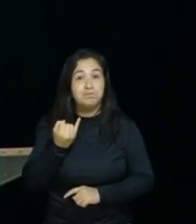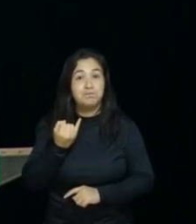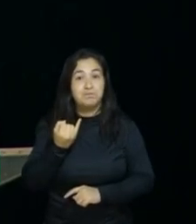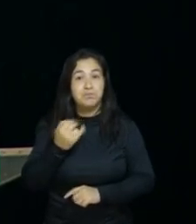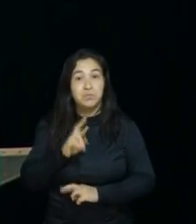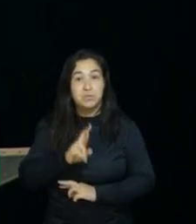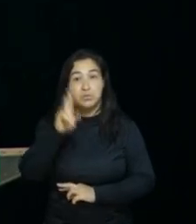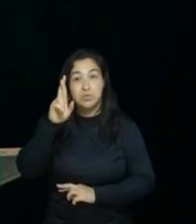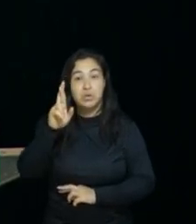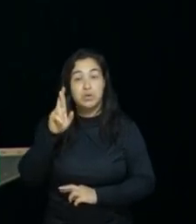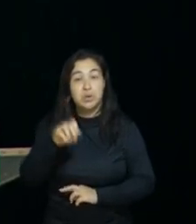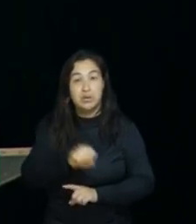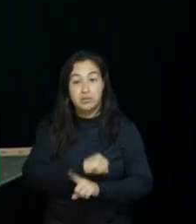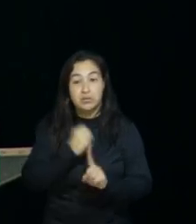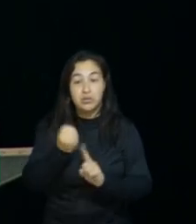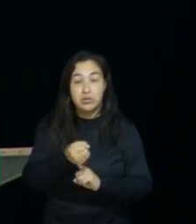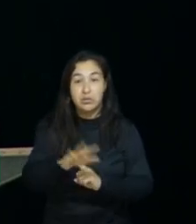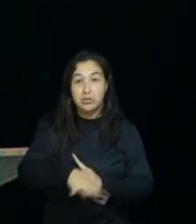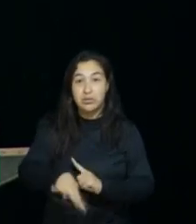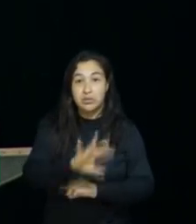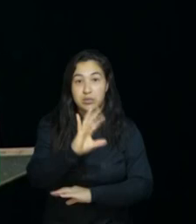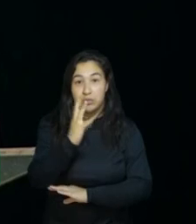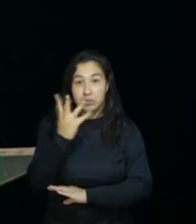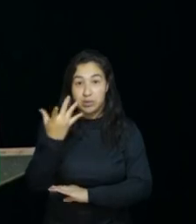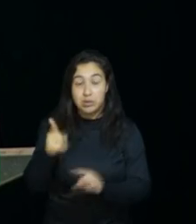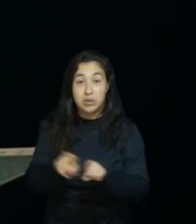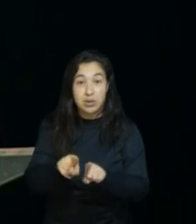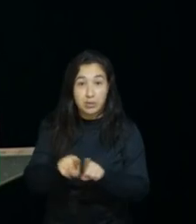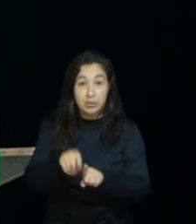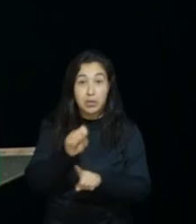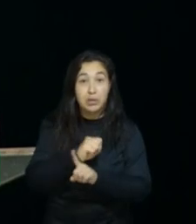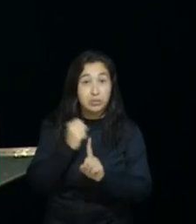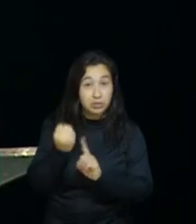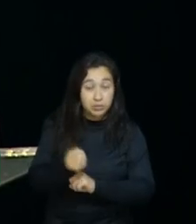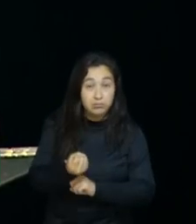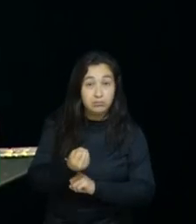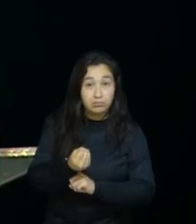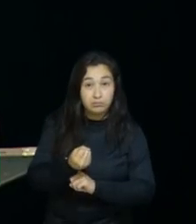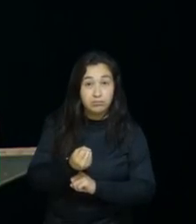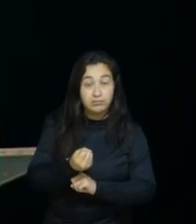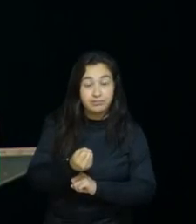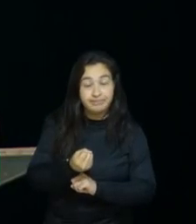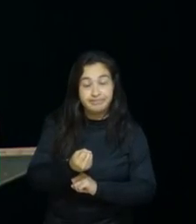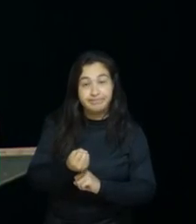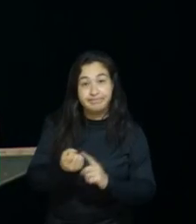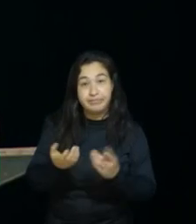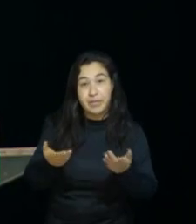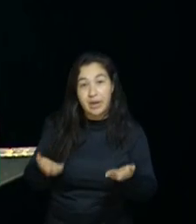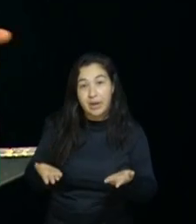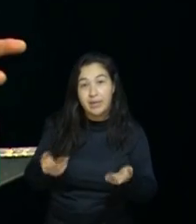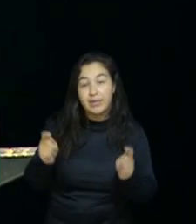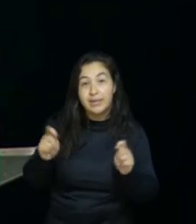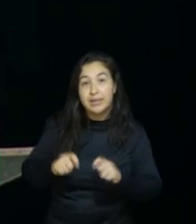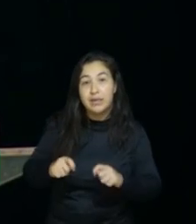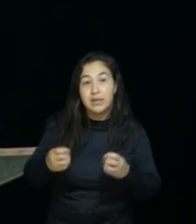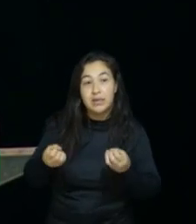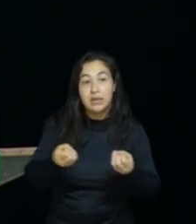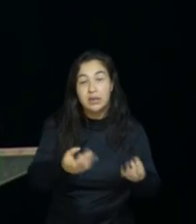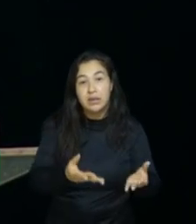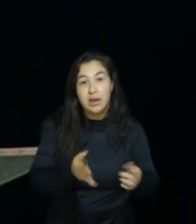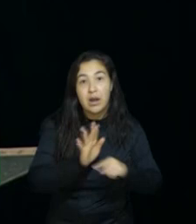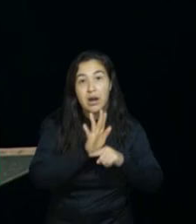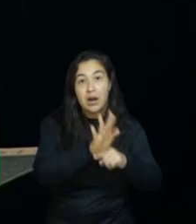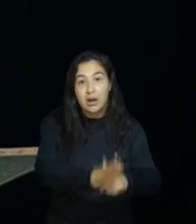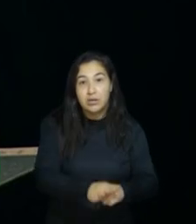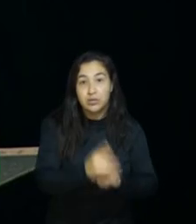responsabilidade socioambiental e principalmente social, tem concedido, né, bolsas de estudos por esse programa